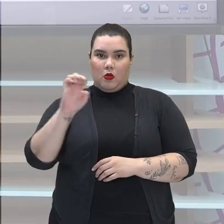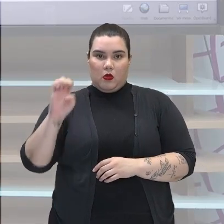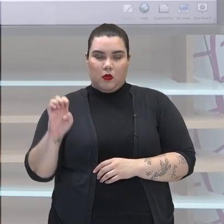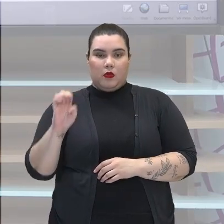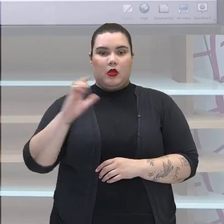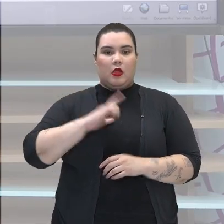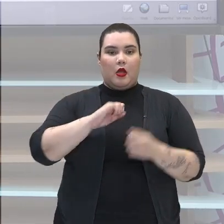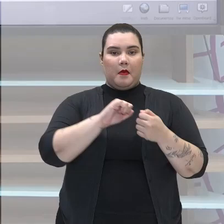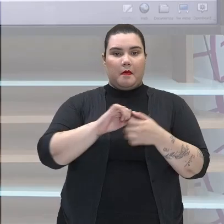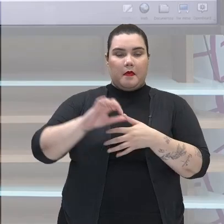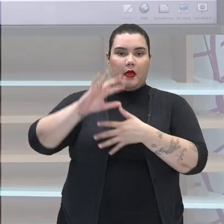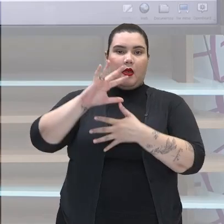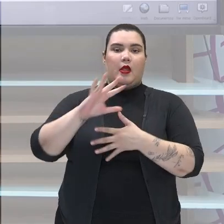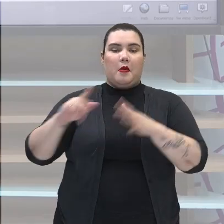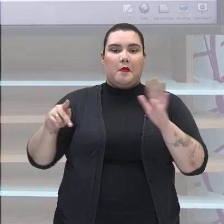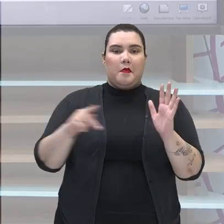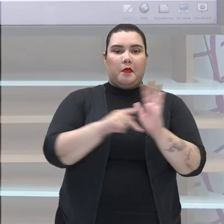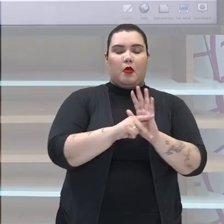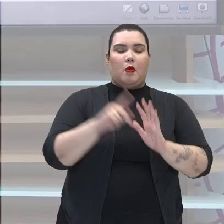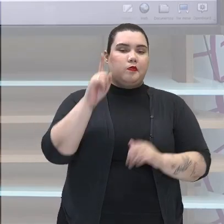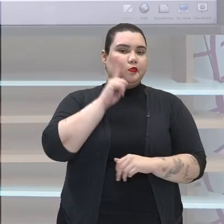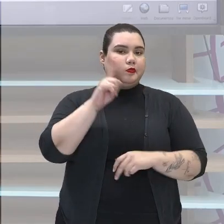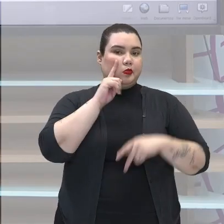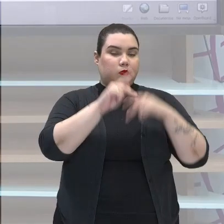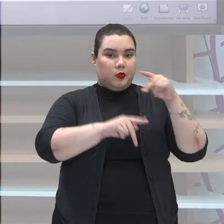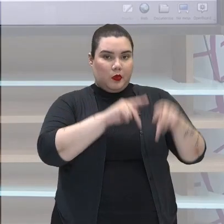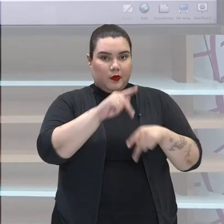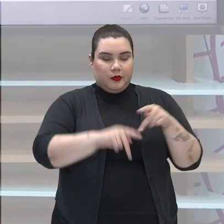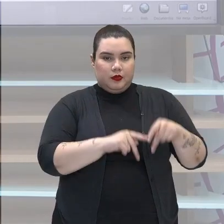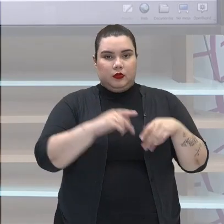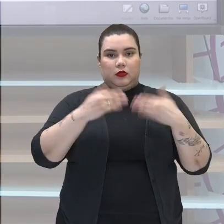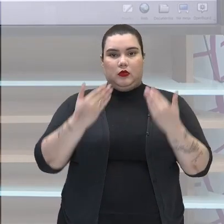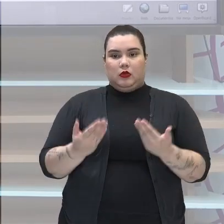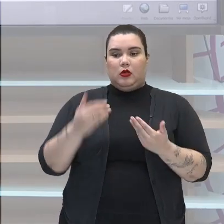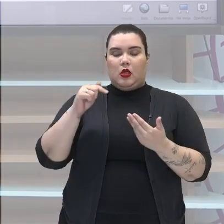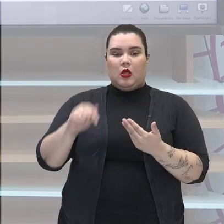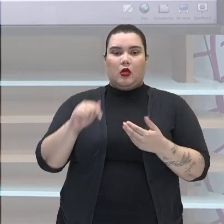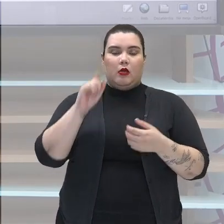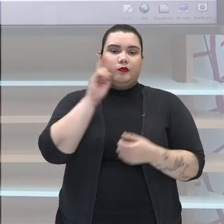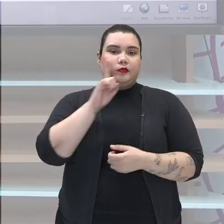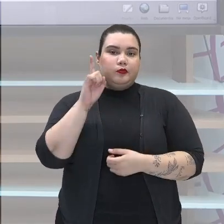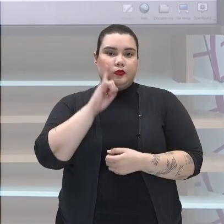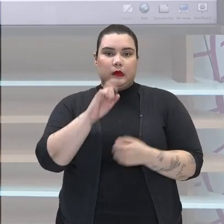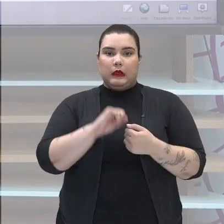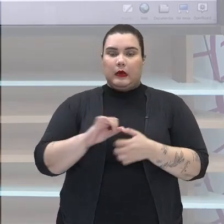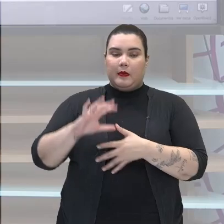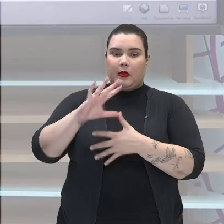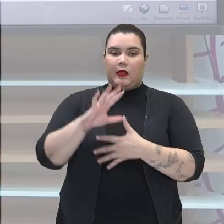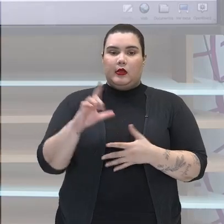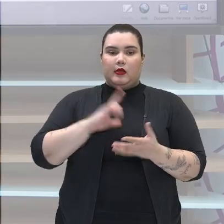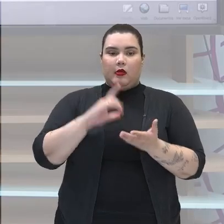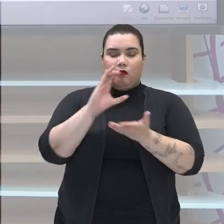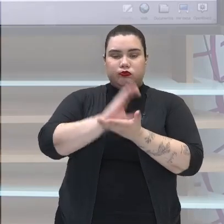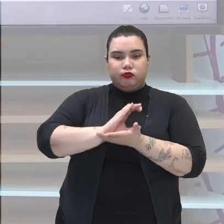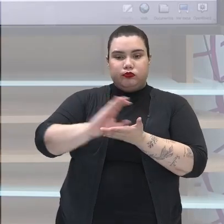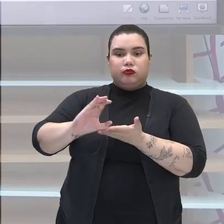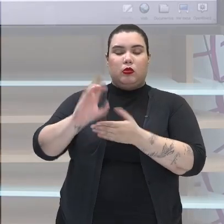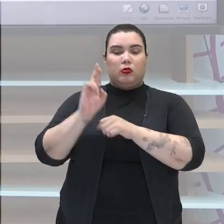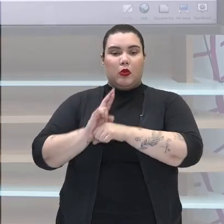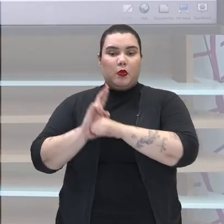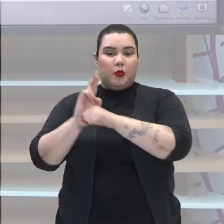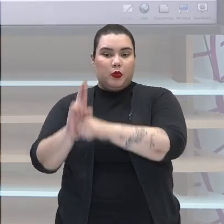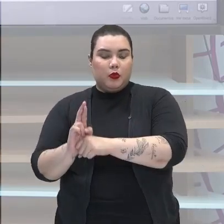americanos, os Estados Unidos da América investindo, né, muito